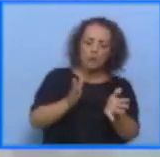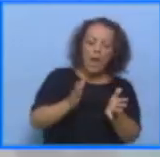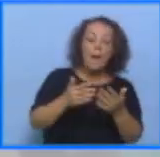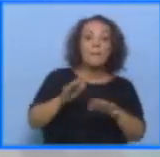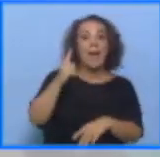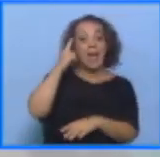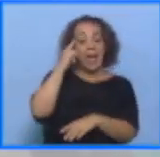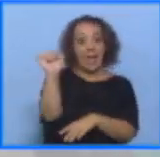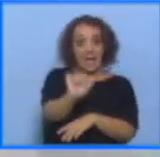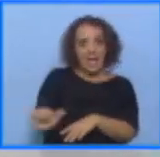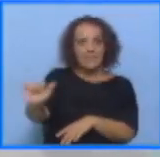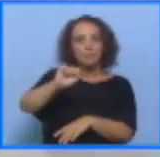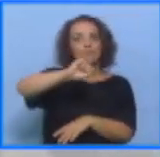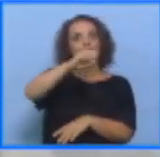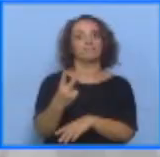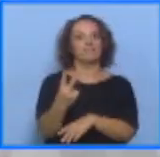foi o segundo. Agora,